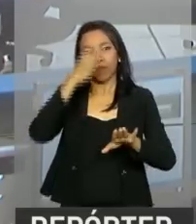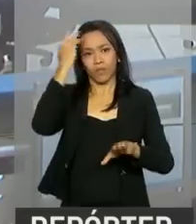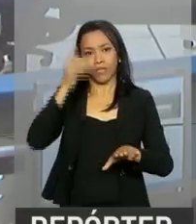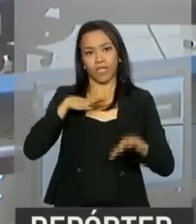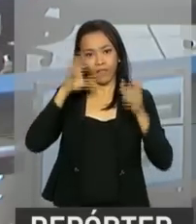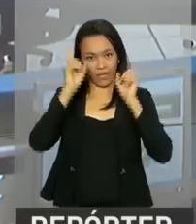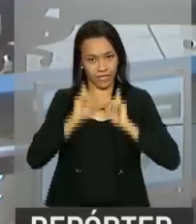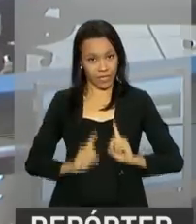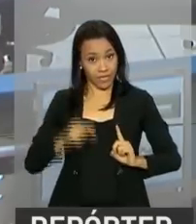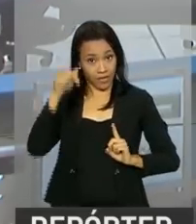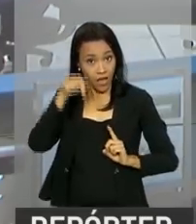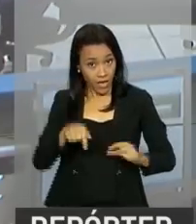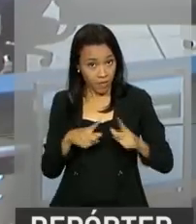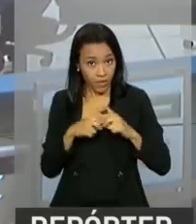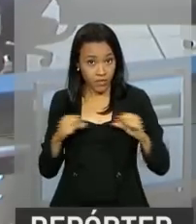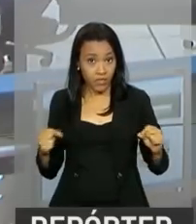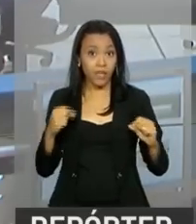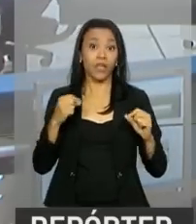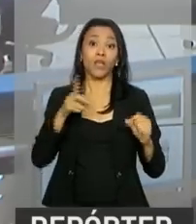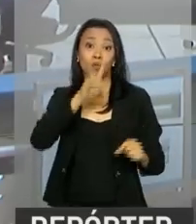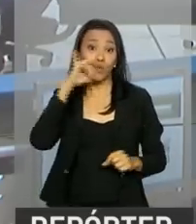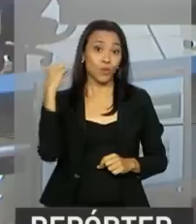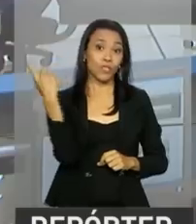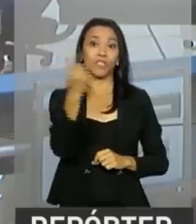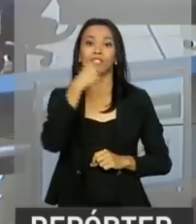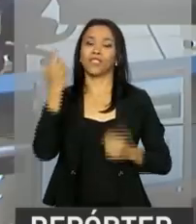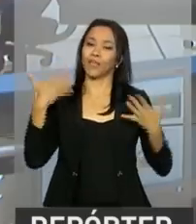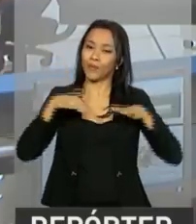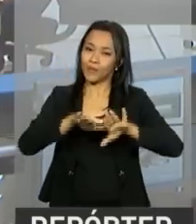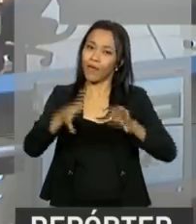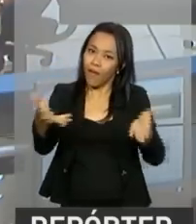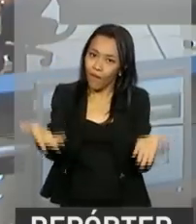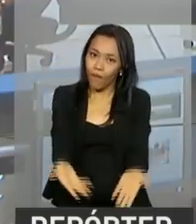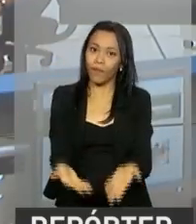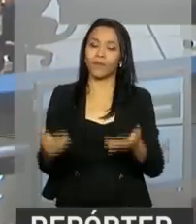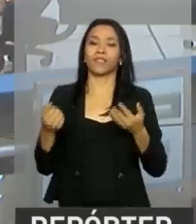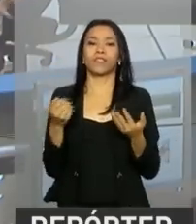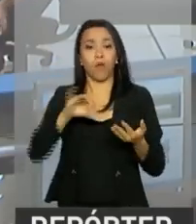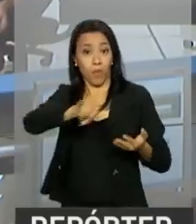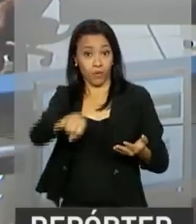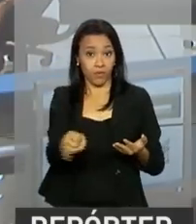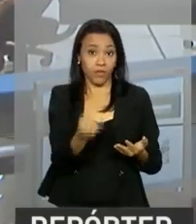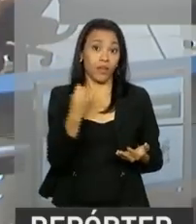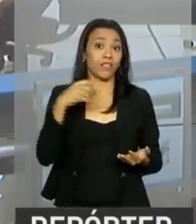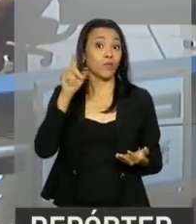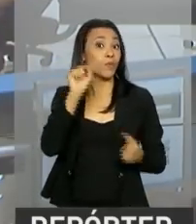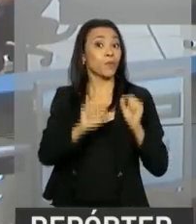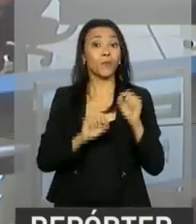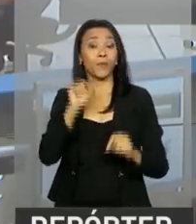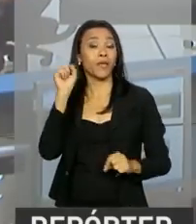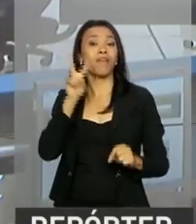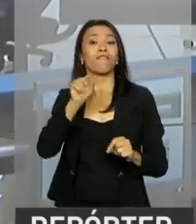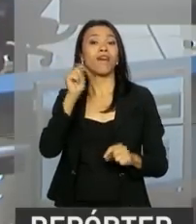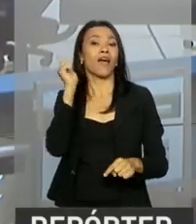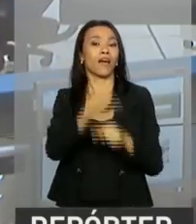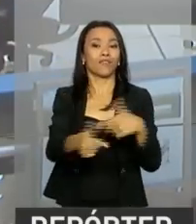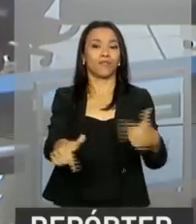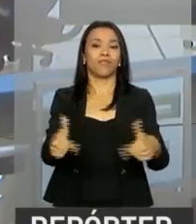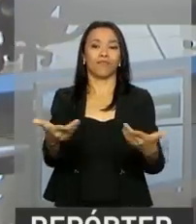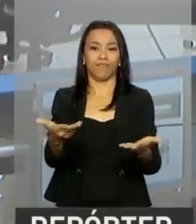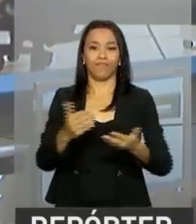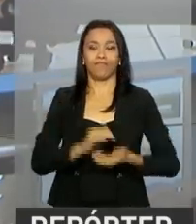Deficiência. Aqui no Distrito Federal, o dia D da inclusão é hoje. Uma oportunidade para conquistar uma vaga no mercado de